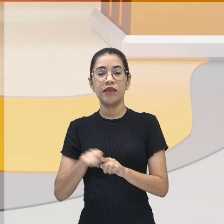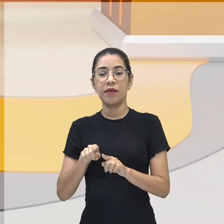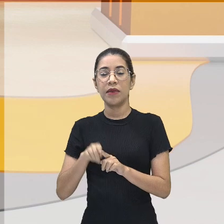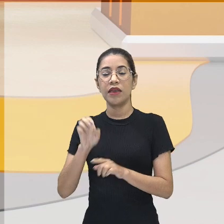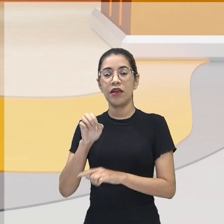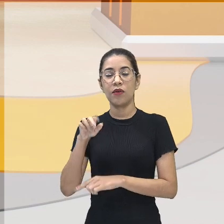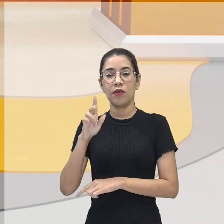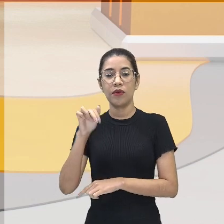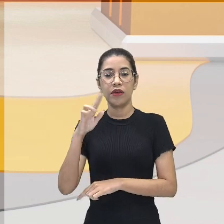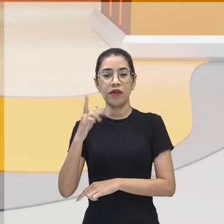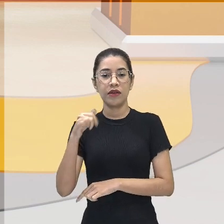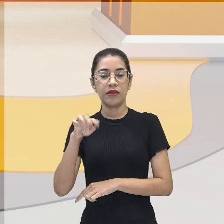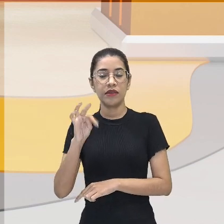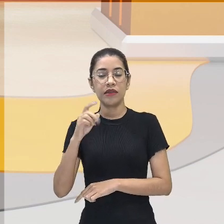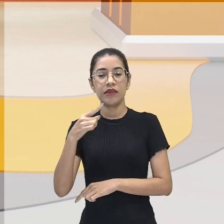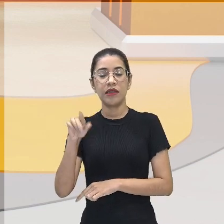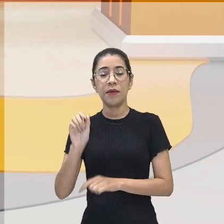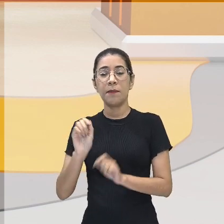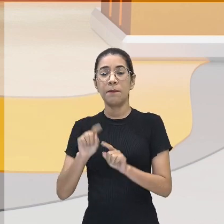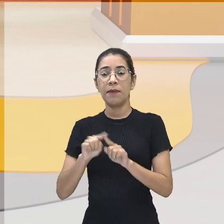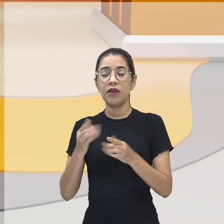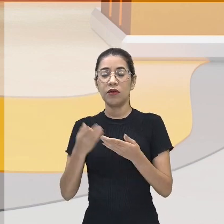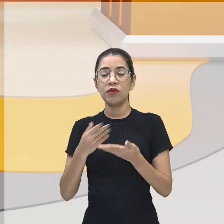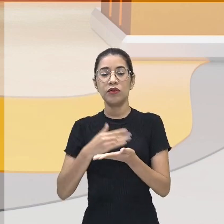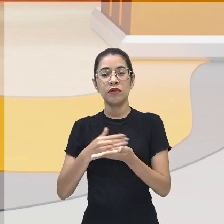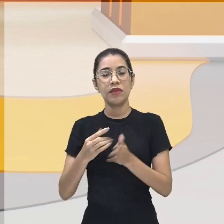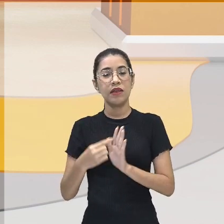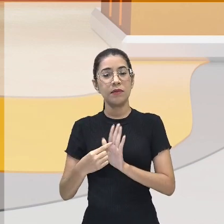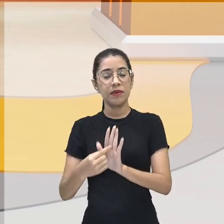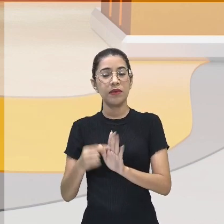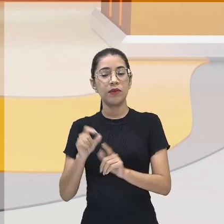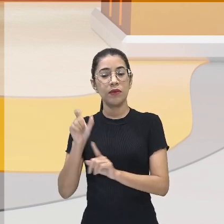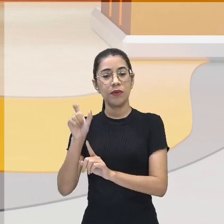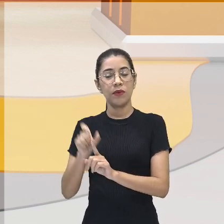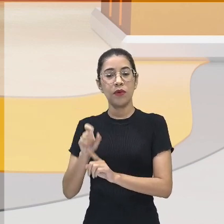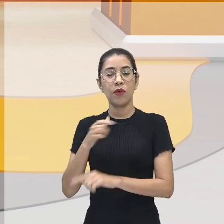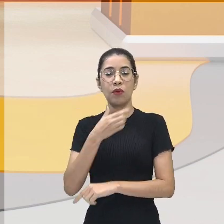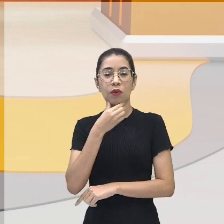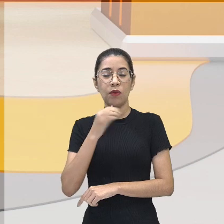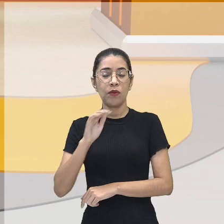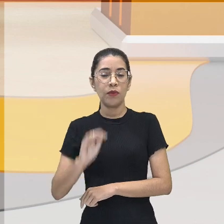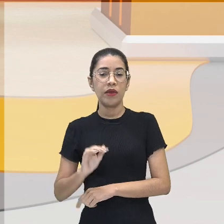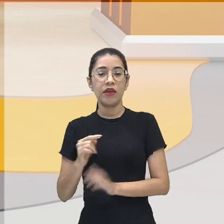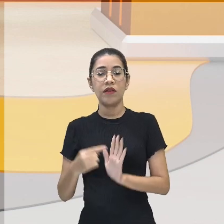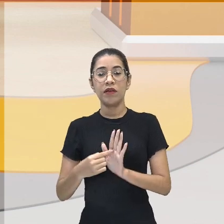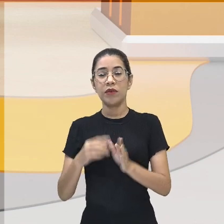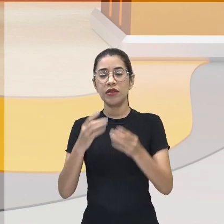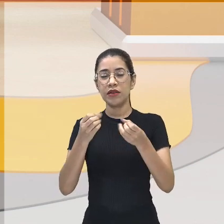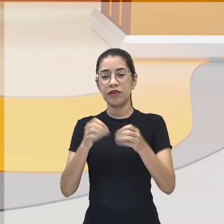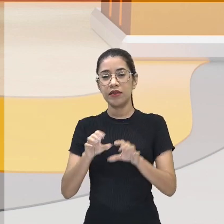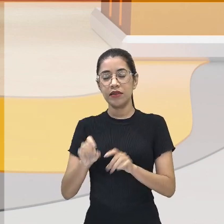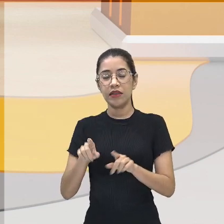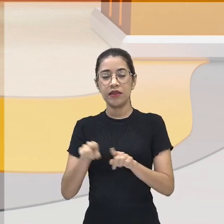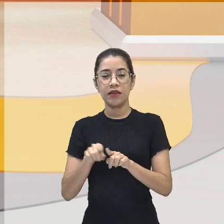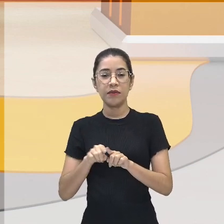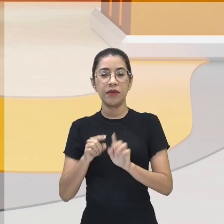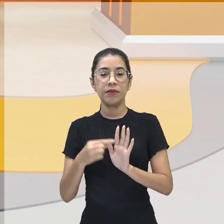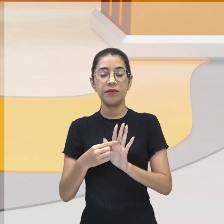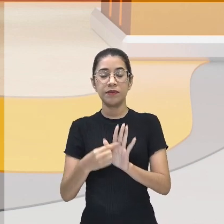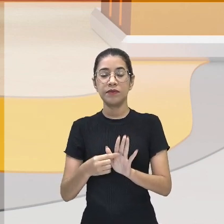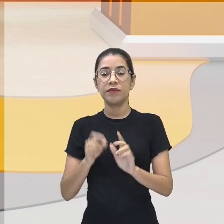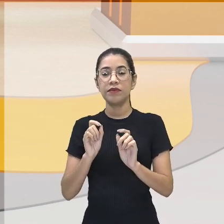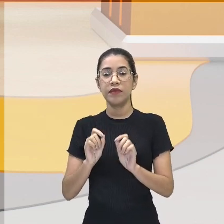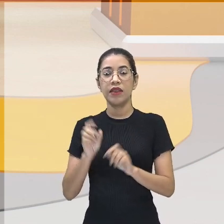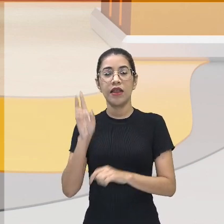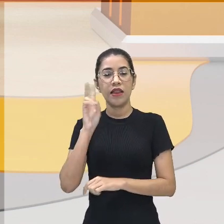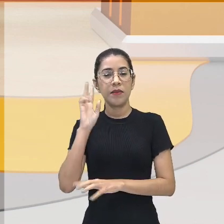Cunhantã, mas hoje vamos iniciar com o Curumim e ele vai ensinar aí um pouco pra gente, vai mostrar um pouco pra gente, para nós